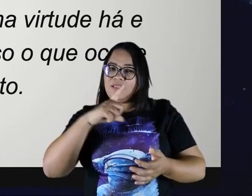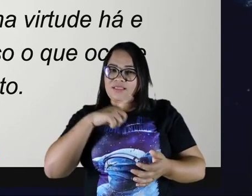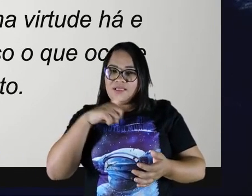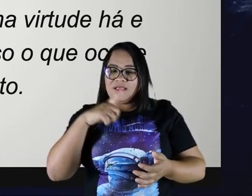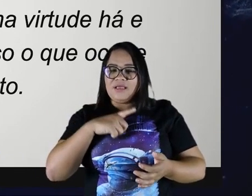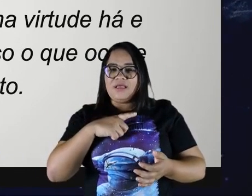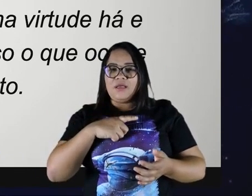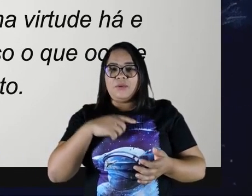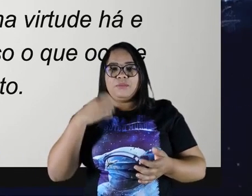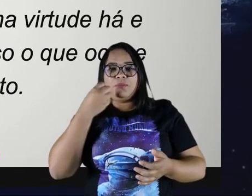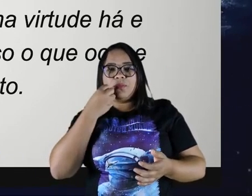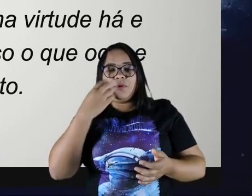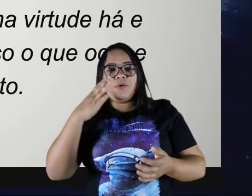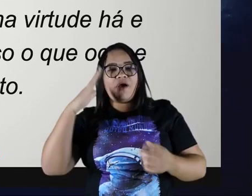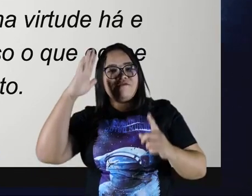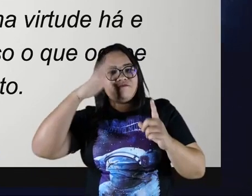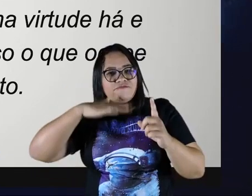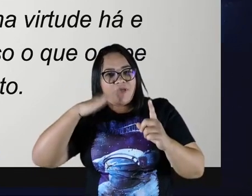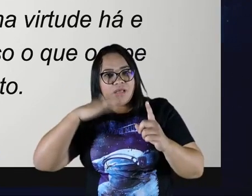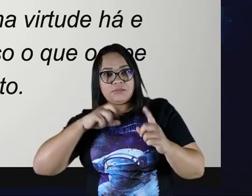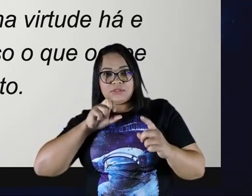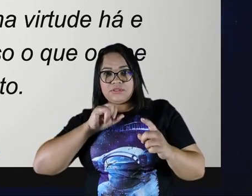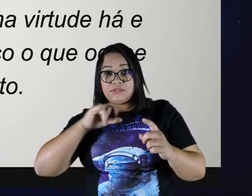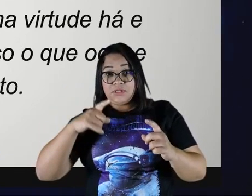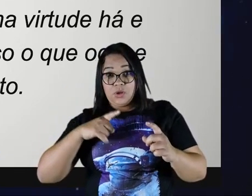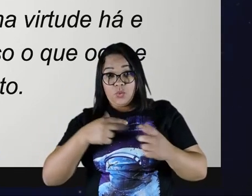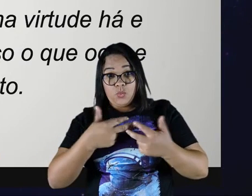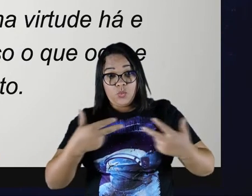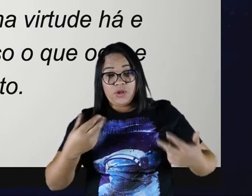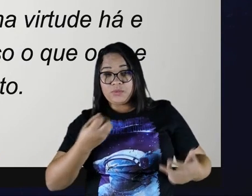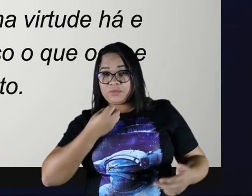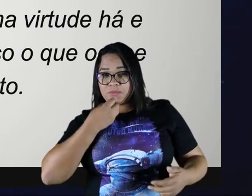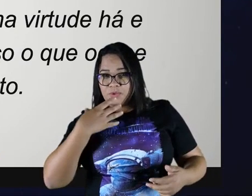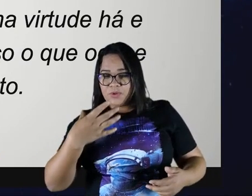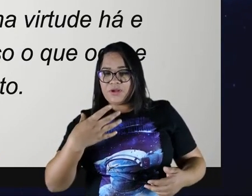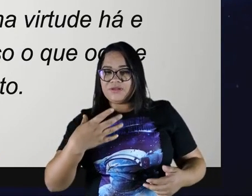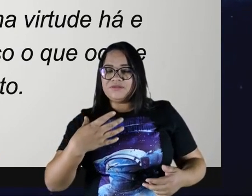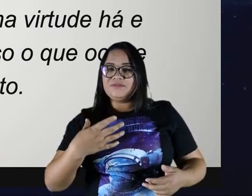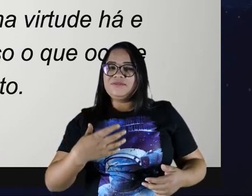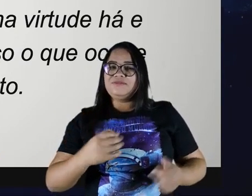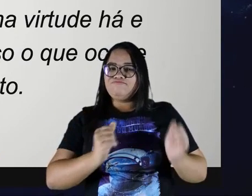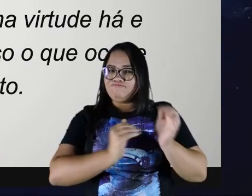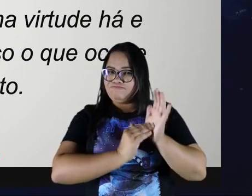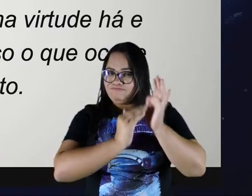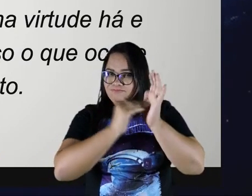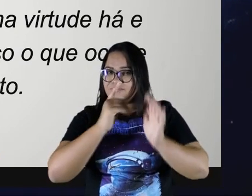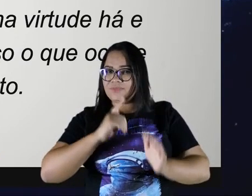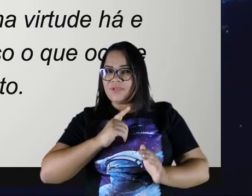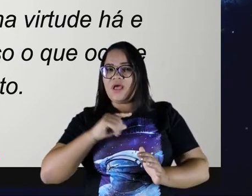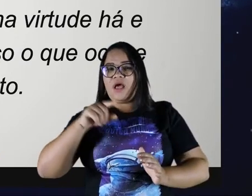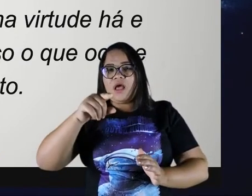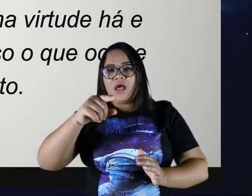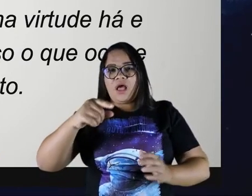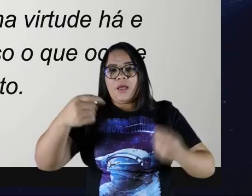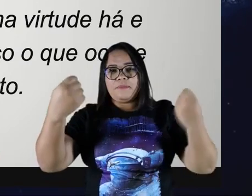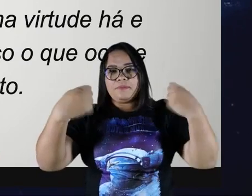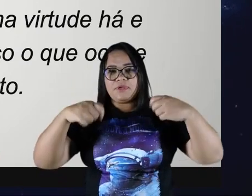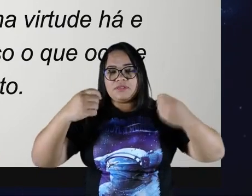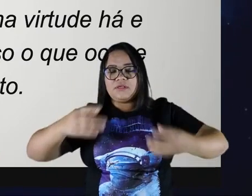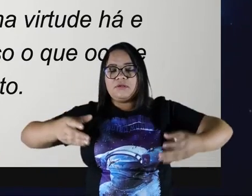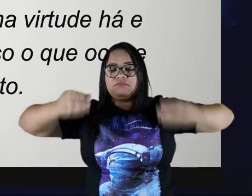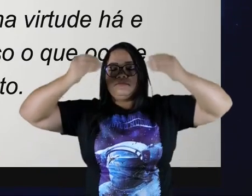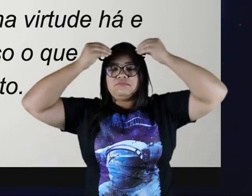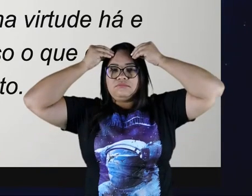boa fama. Se alguma virtude há e se algum louvor existe, seja isto que ocupe o